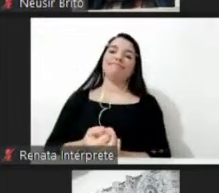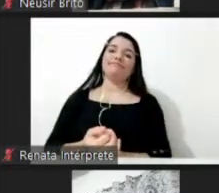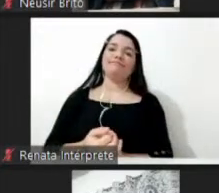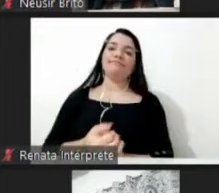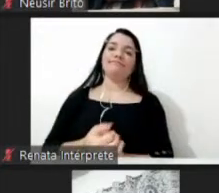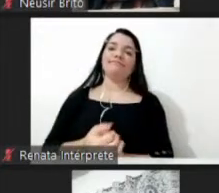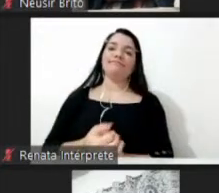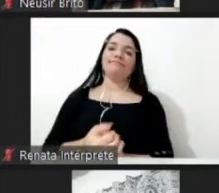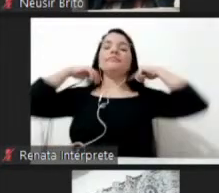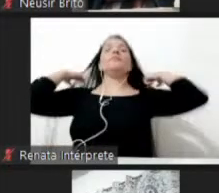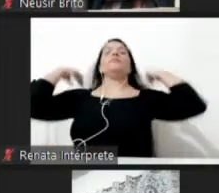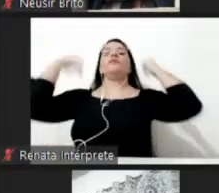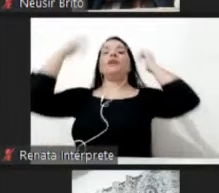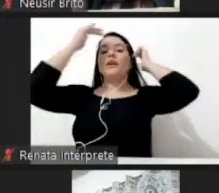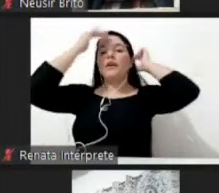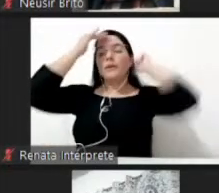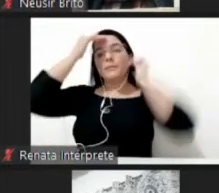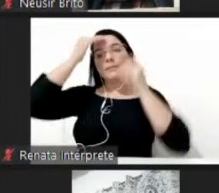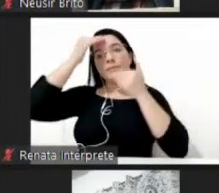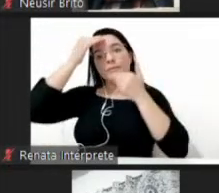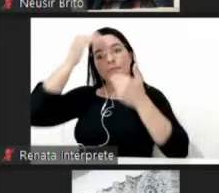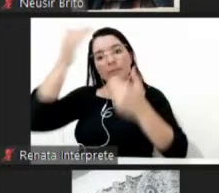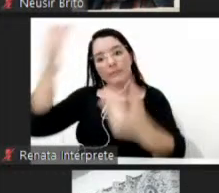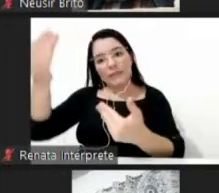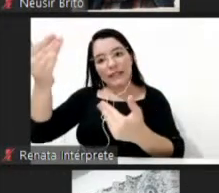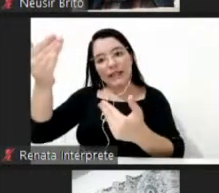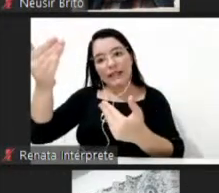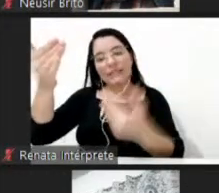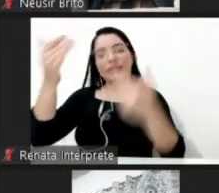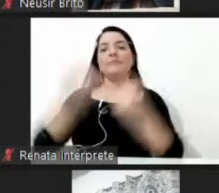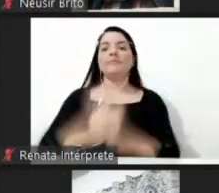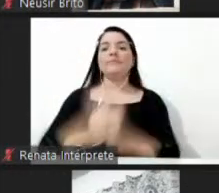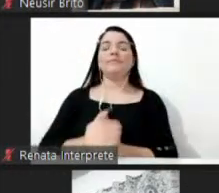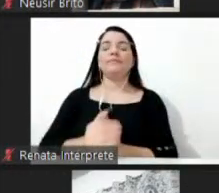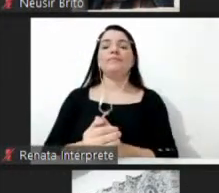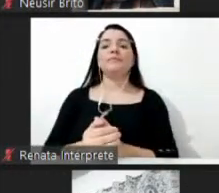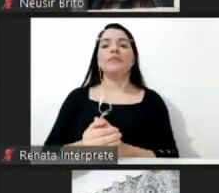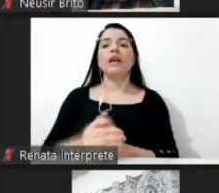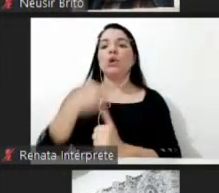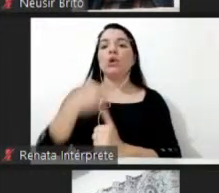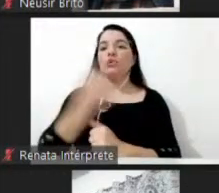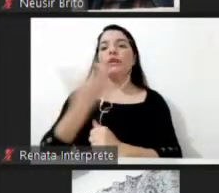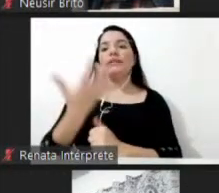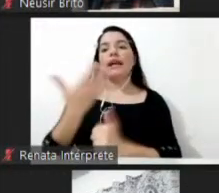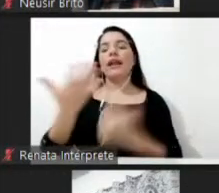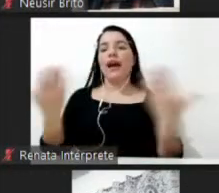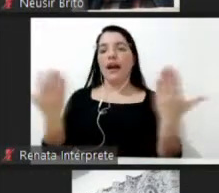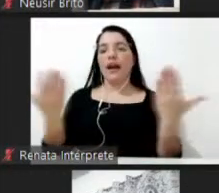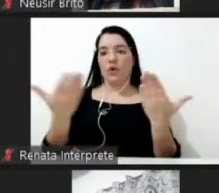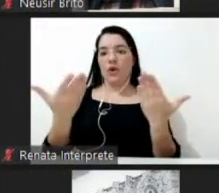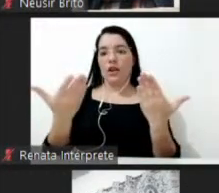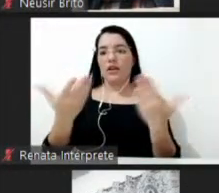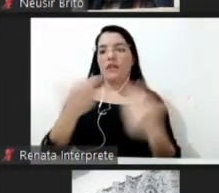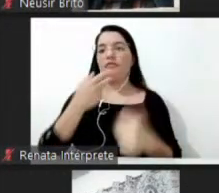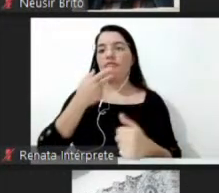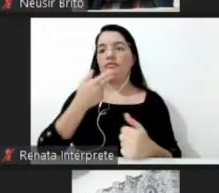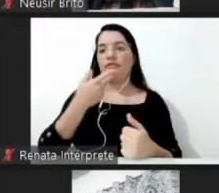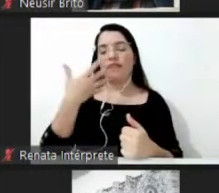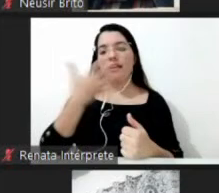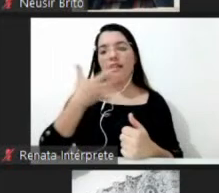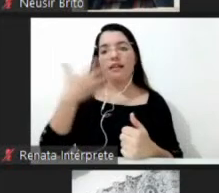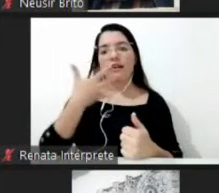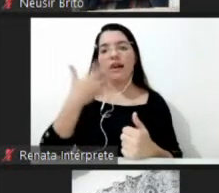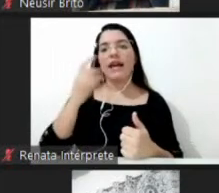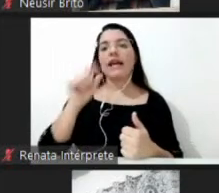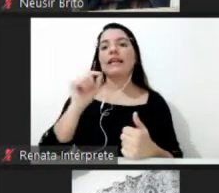Obrigado, vereador Mazinho. Nós queremos agora passar a palavra. Acho que a Jovelina está com um pouquinho